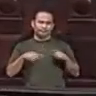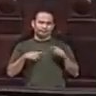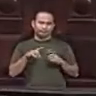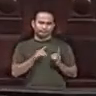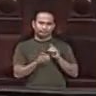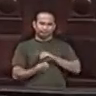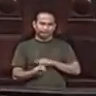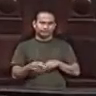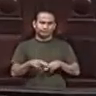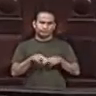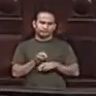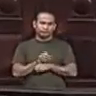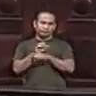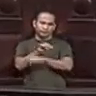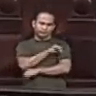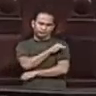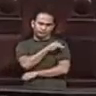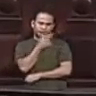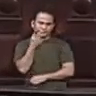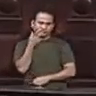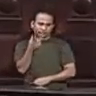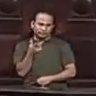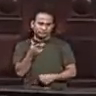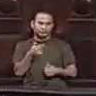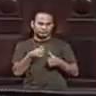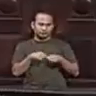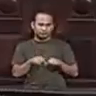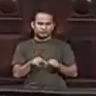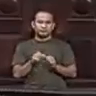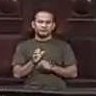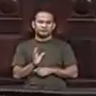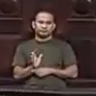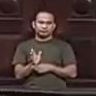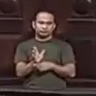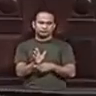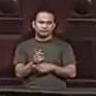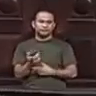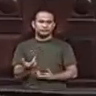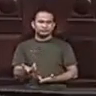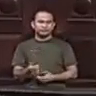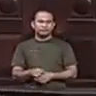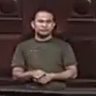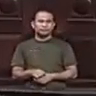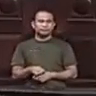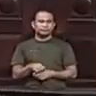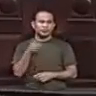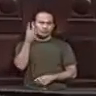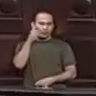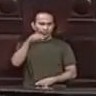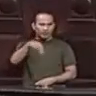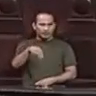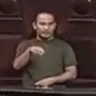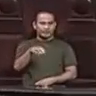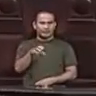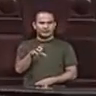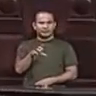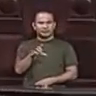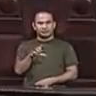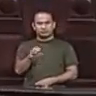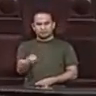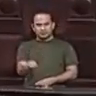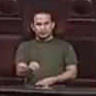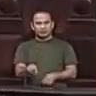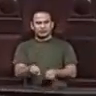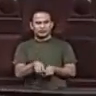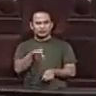estado do Rio e para a população do Rio de Janeiro. Então eu estou aqui sendo solidária à fala do deputado Marcelo Freixo, assino a CPI, e